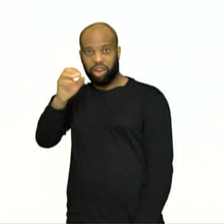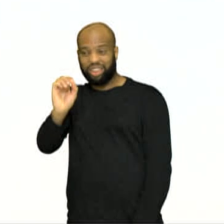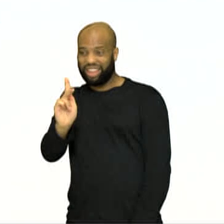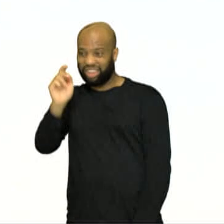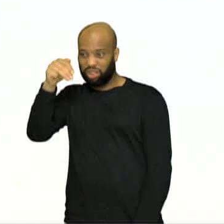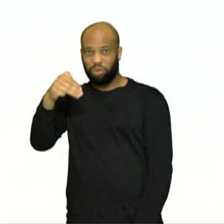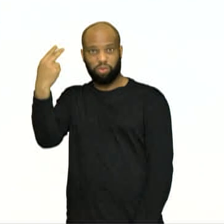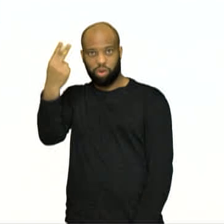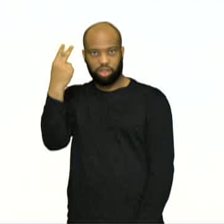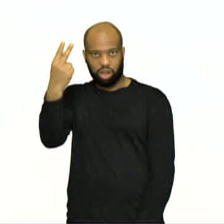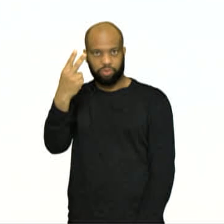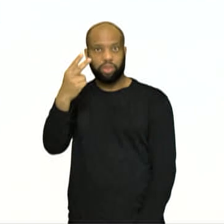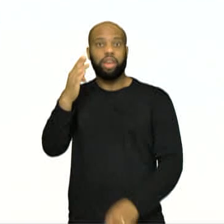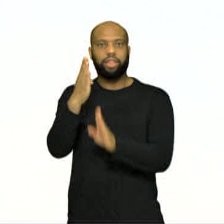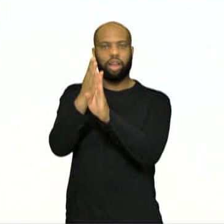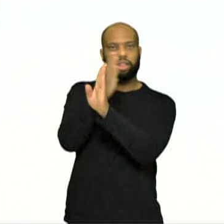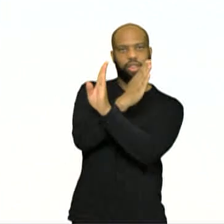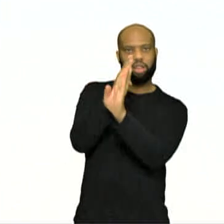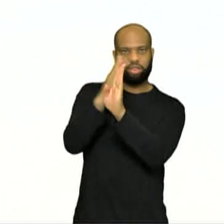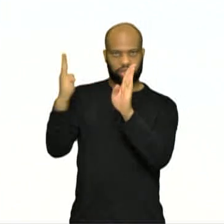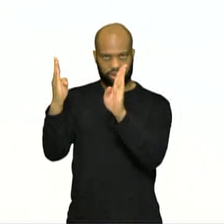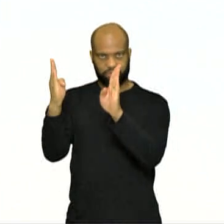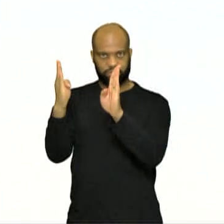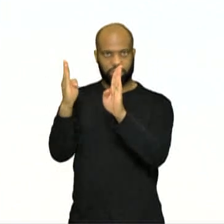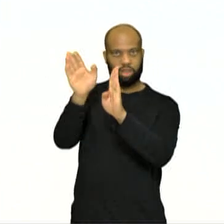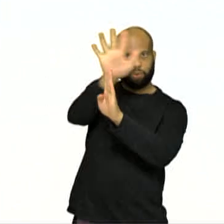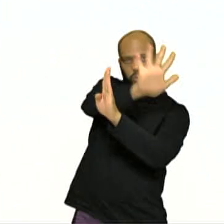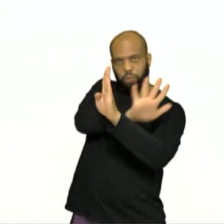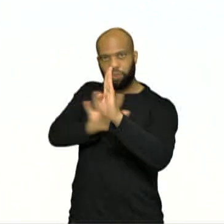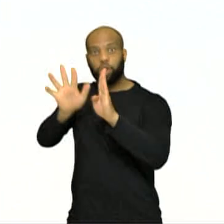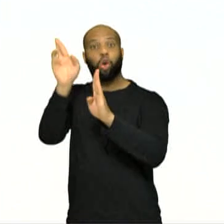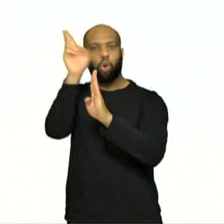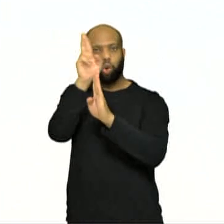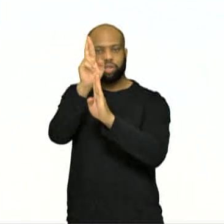está na Europa e parte na Ásia.